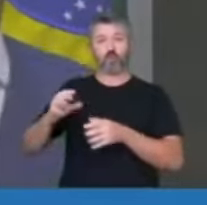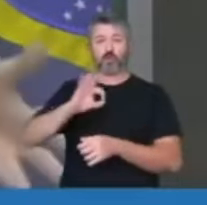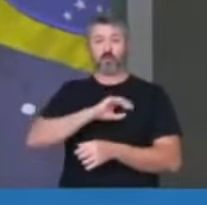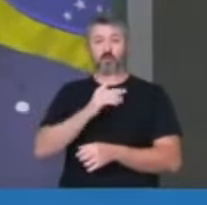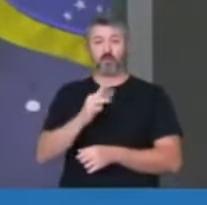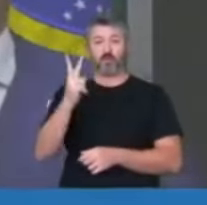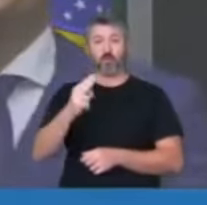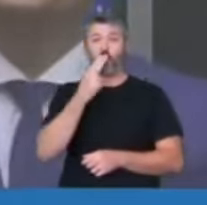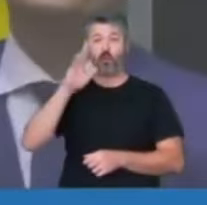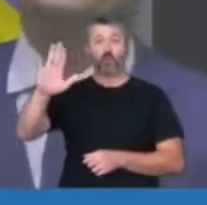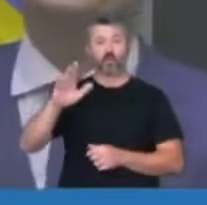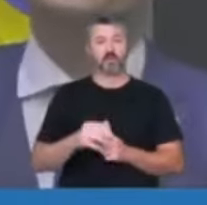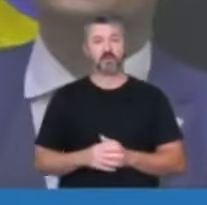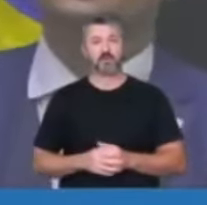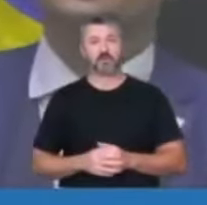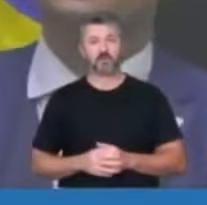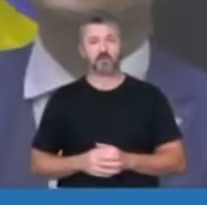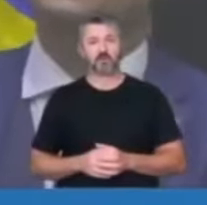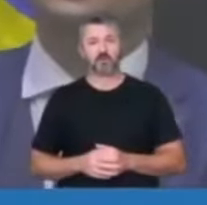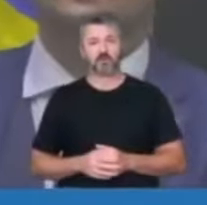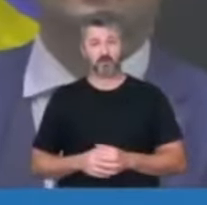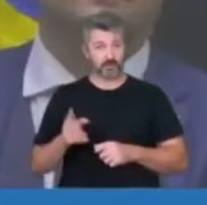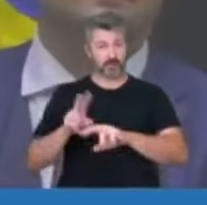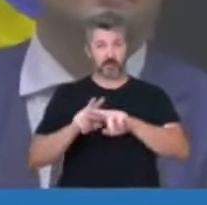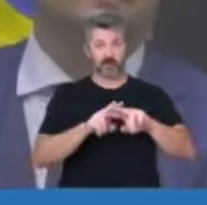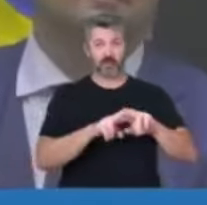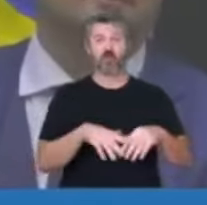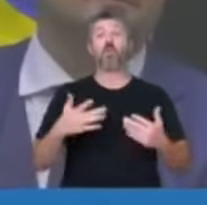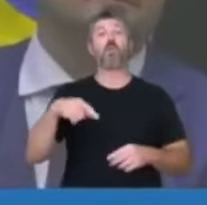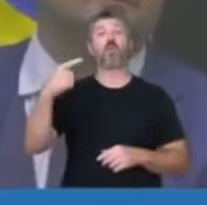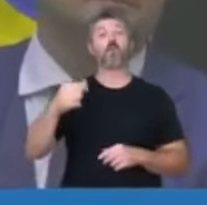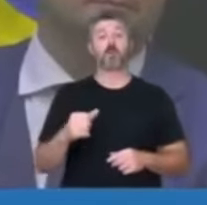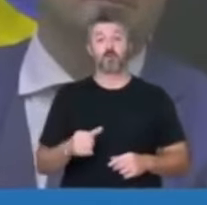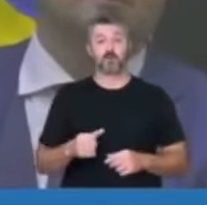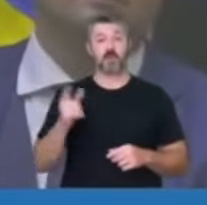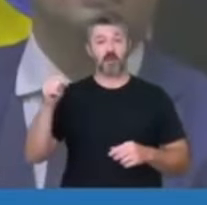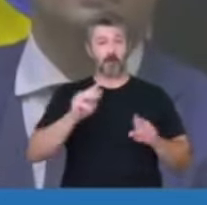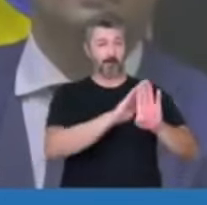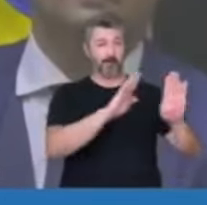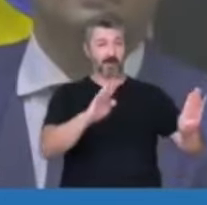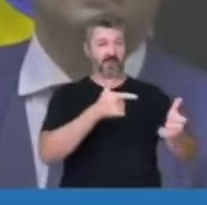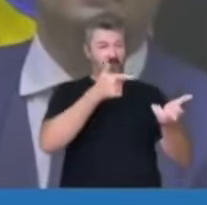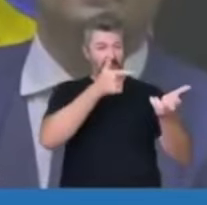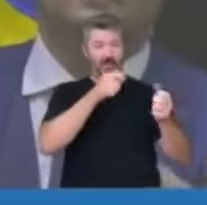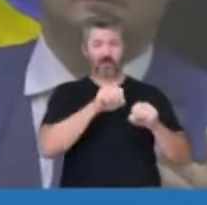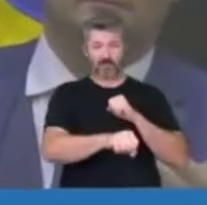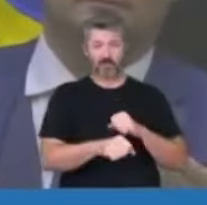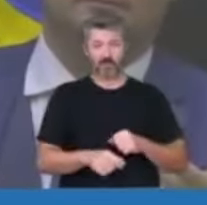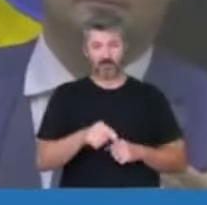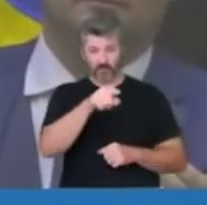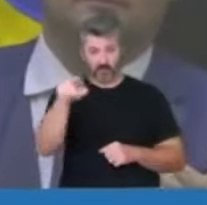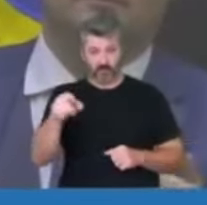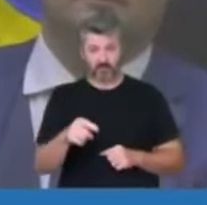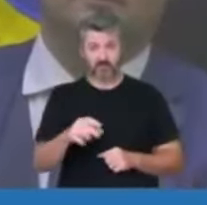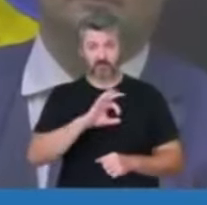tinha Stasi. Estão prendendo. Qual é a próxima que vem aí? É um paredão, é um tiro na cabeça? Para vocês, prezados colegas